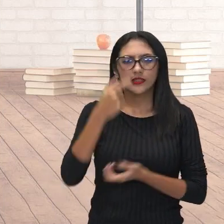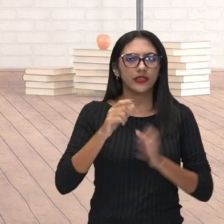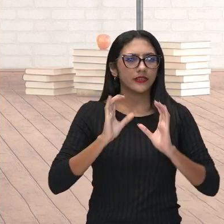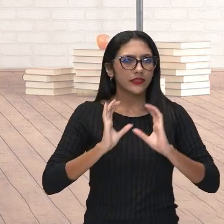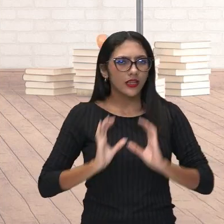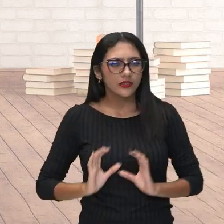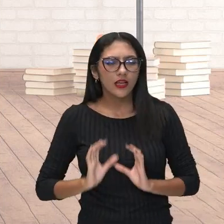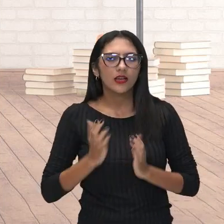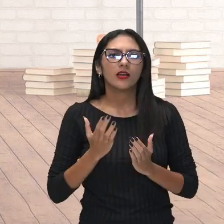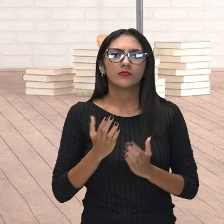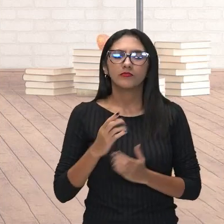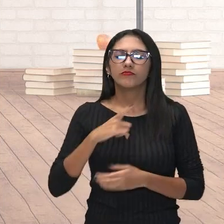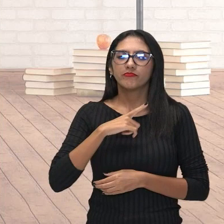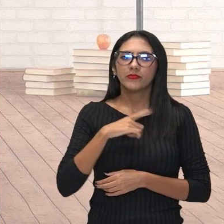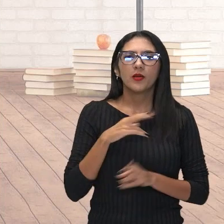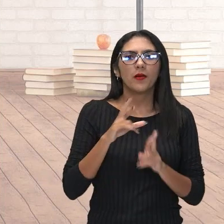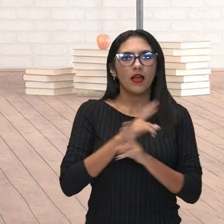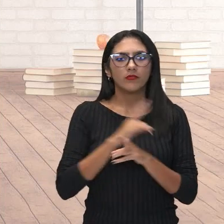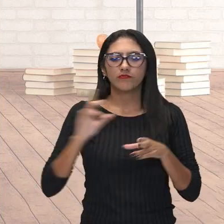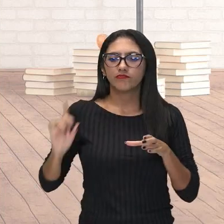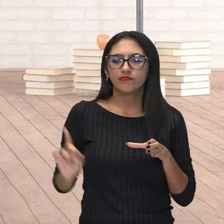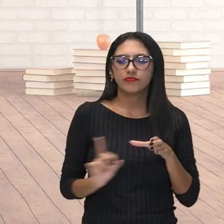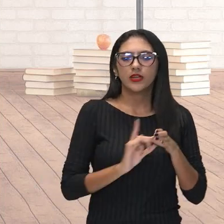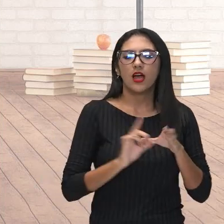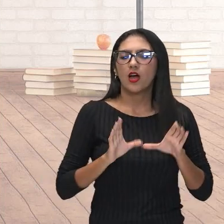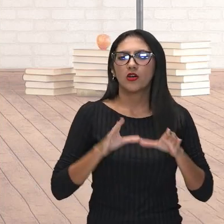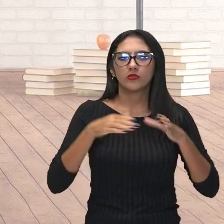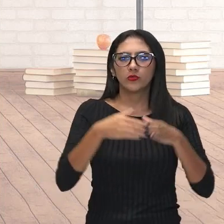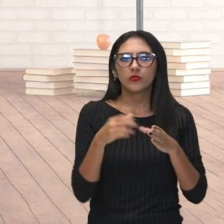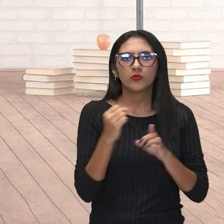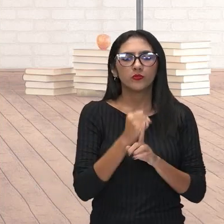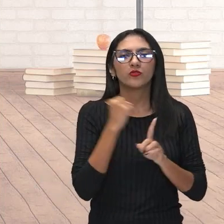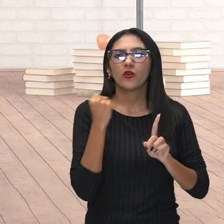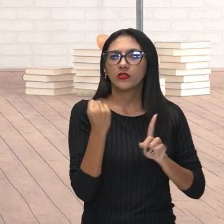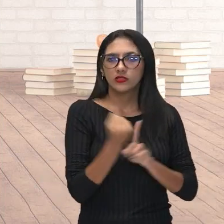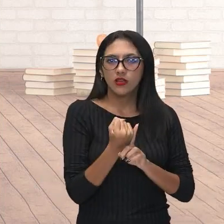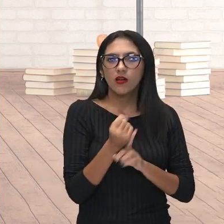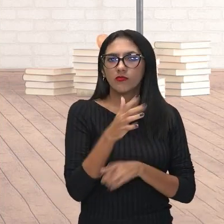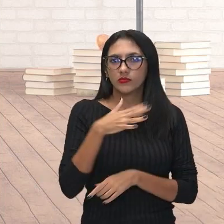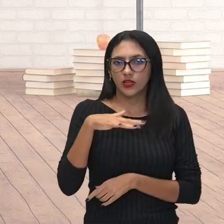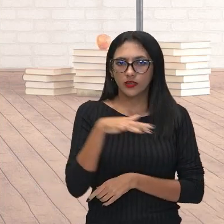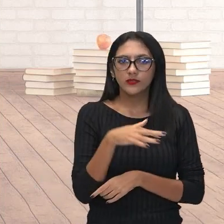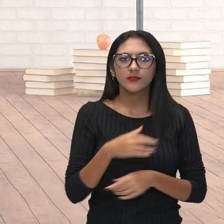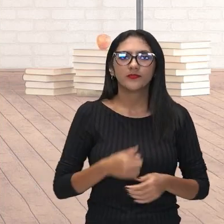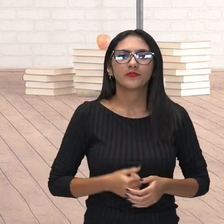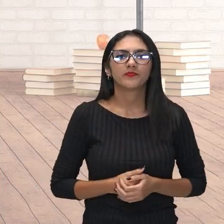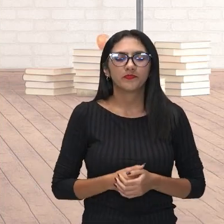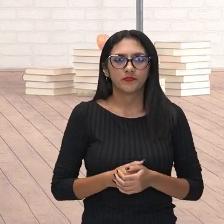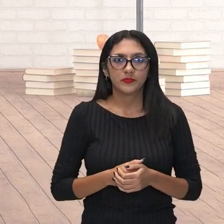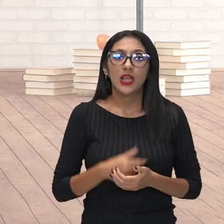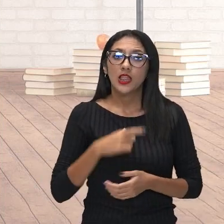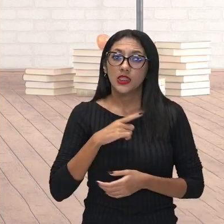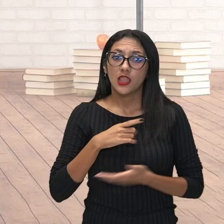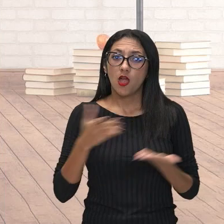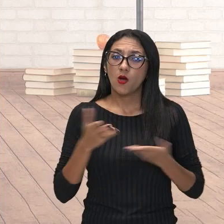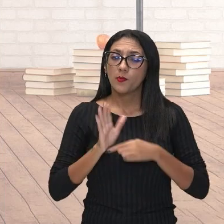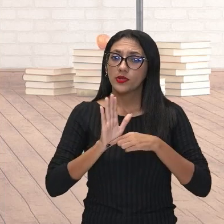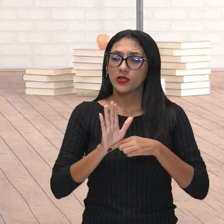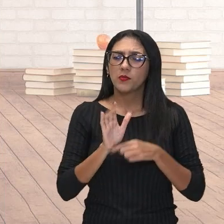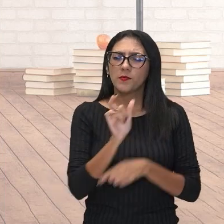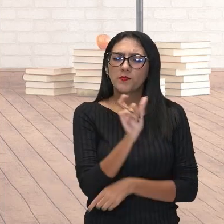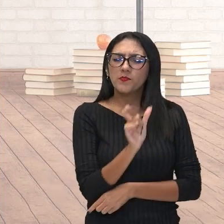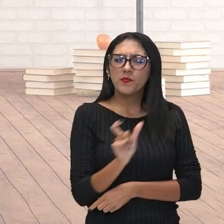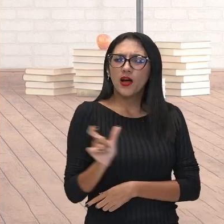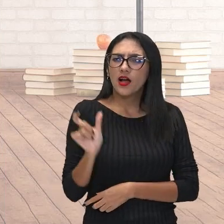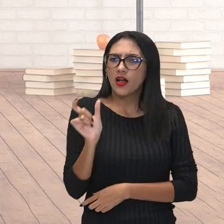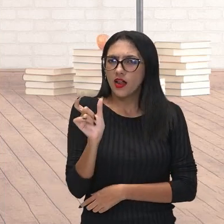que faz parte, né, de um meio, de um todo, a gente vai trazer uma palavra